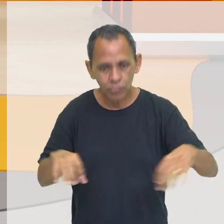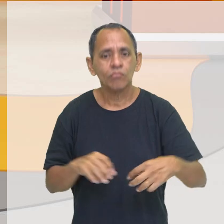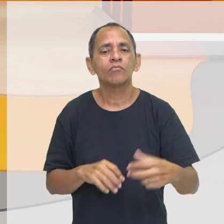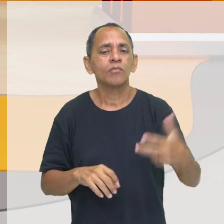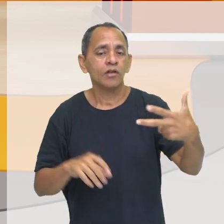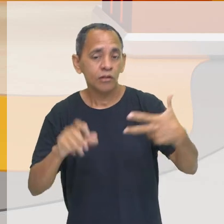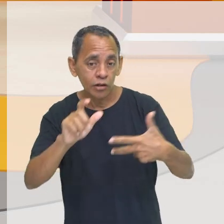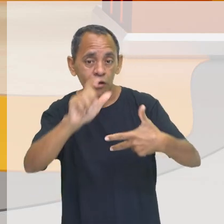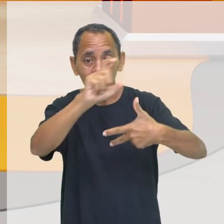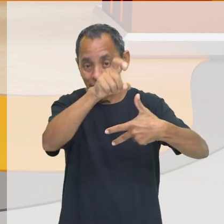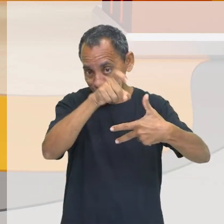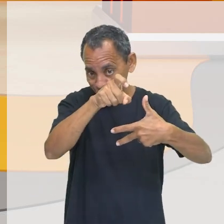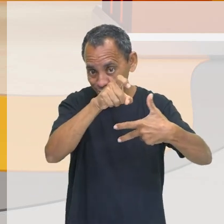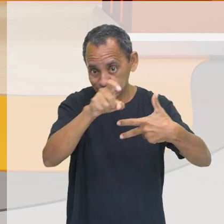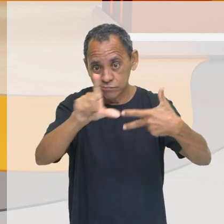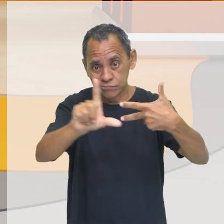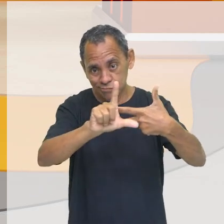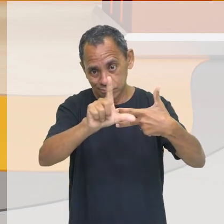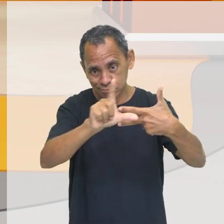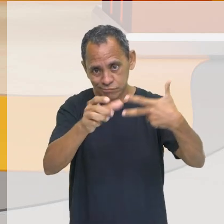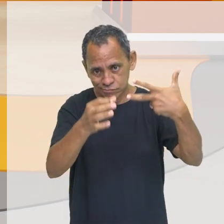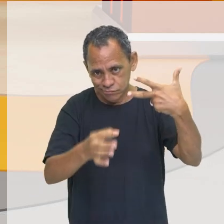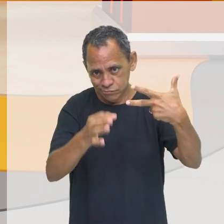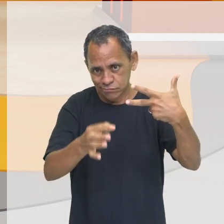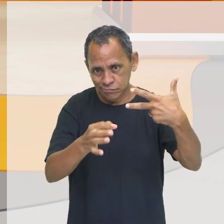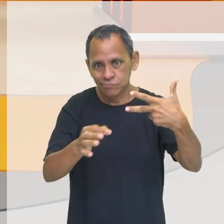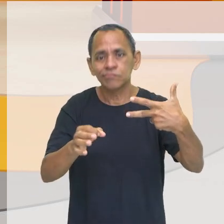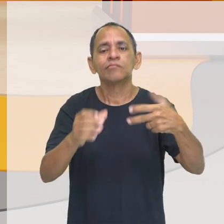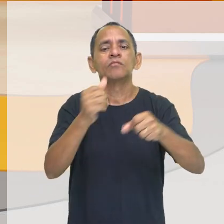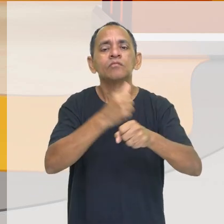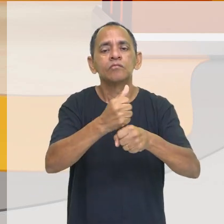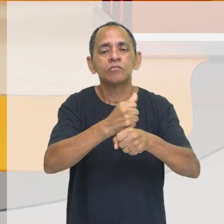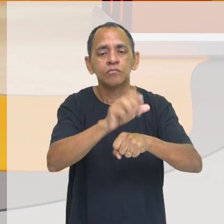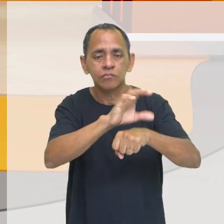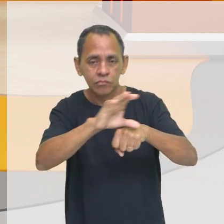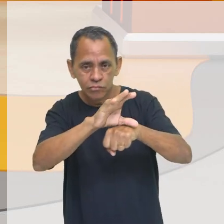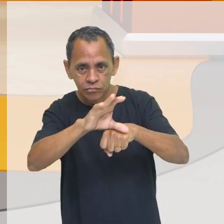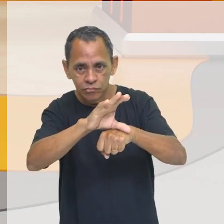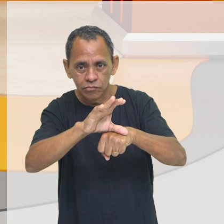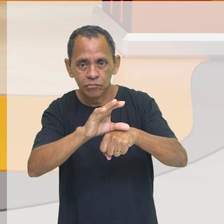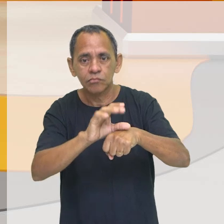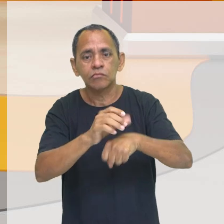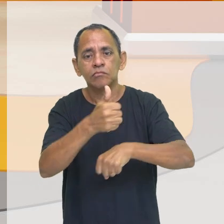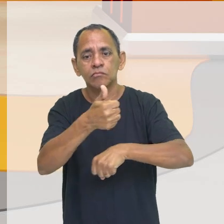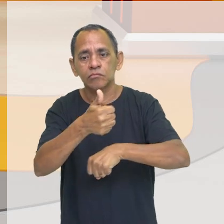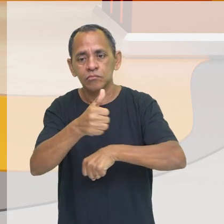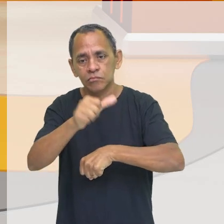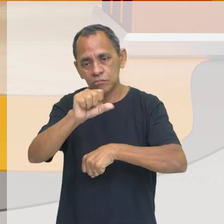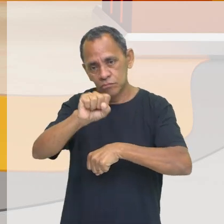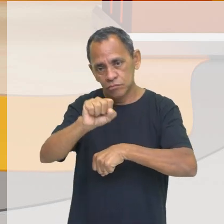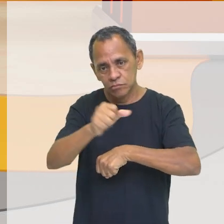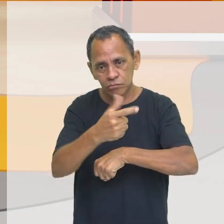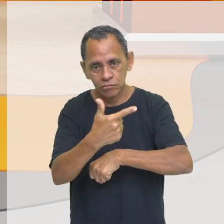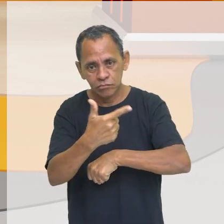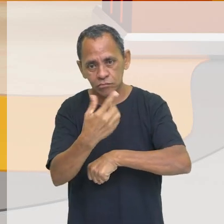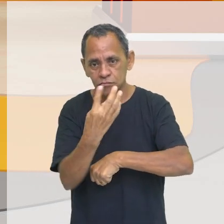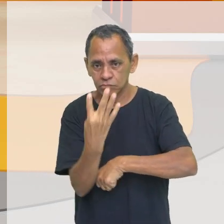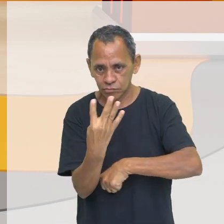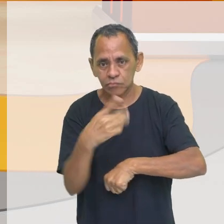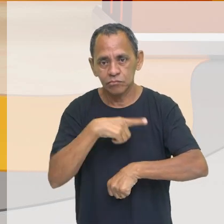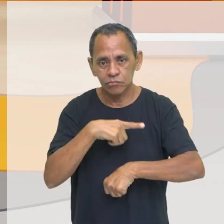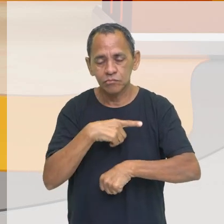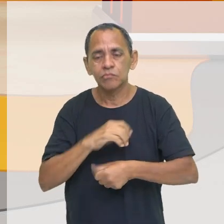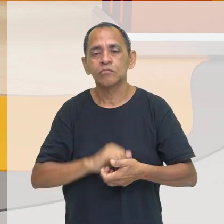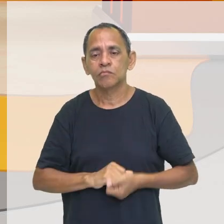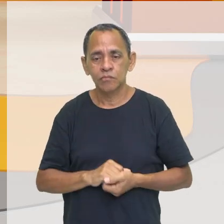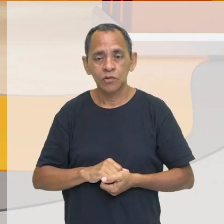executivo, legislativo e judiciário. Na Constituição de 1824, nós tínhamos o quarto poder, que